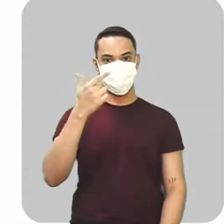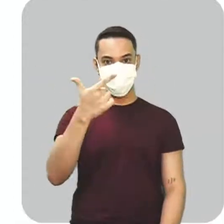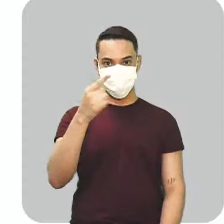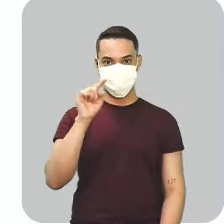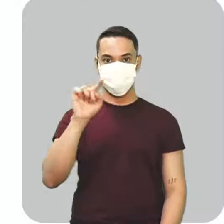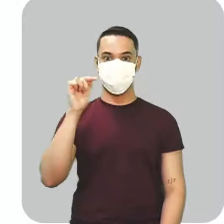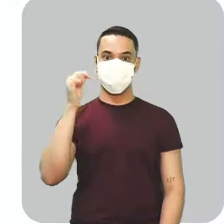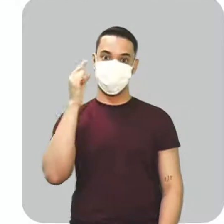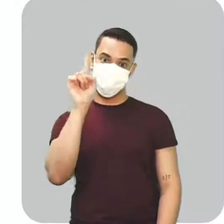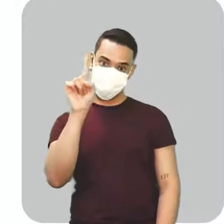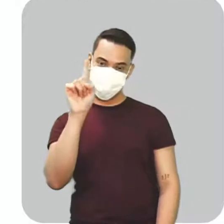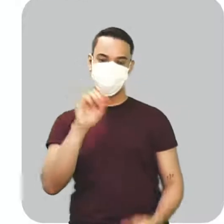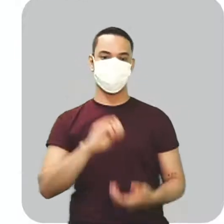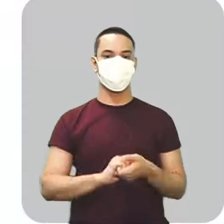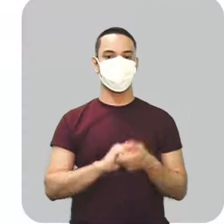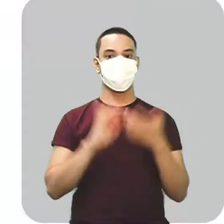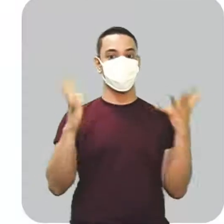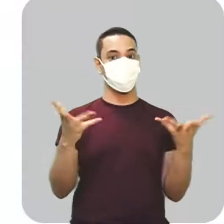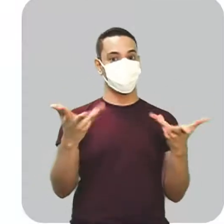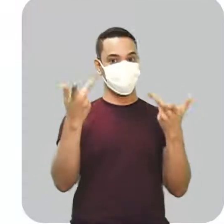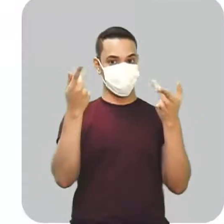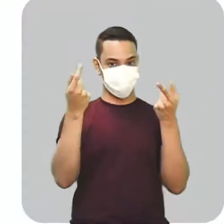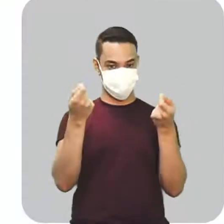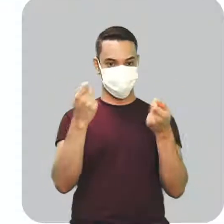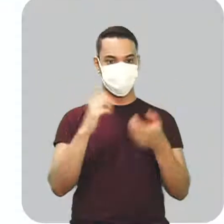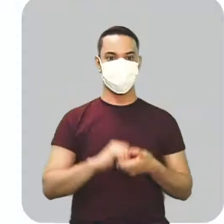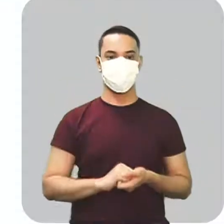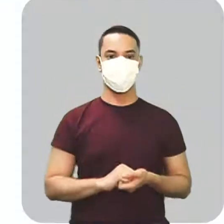32.1. A habilidade da aula.